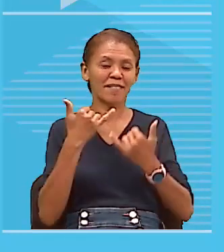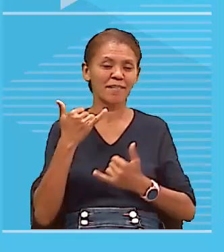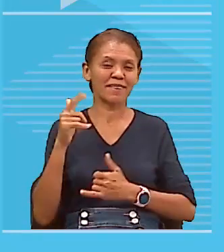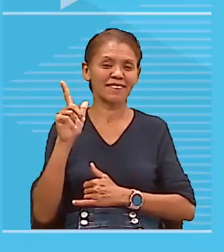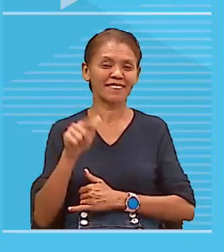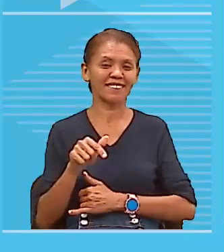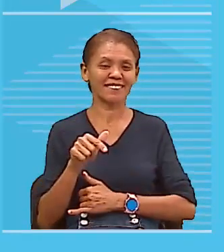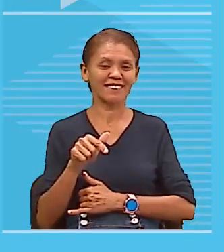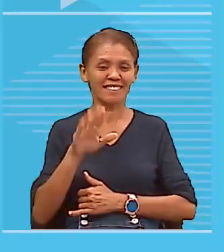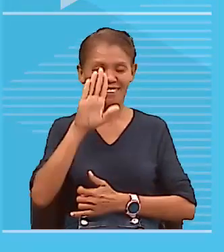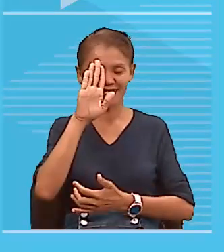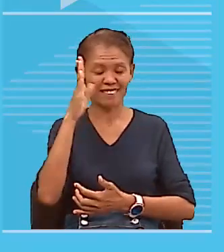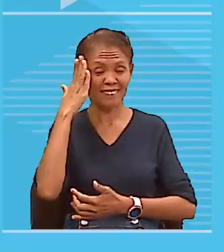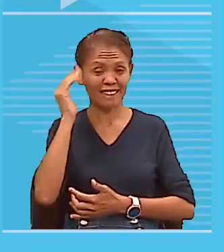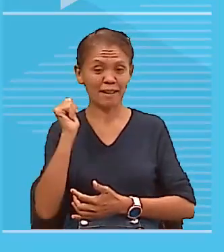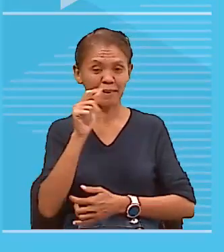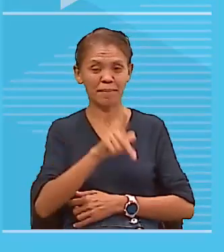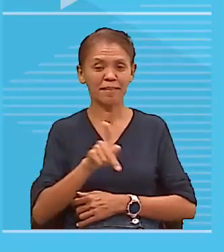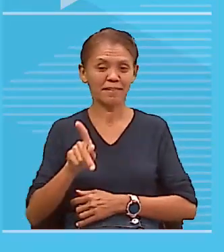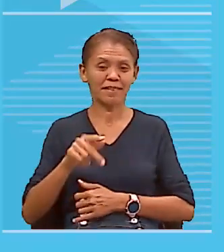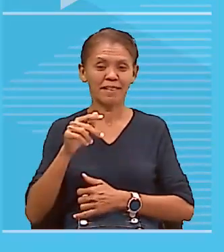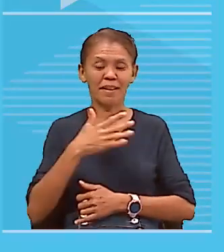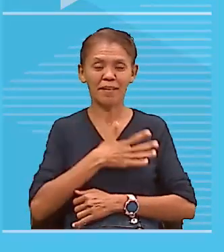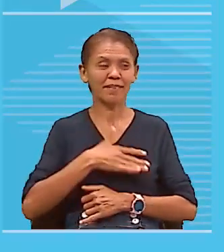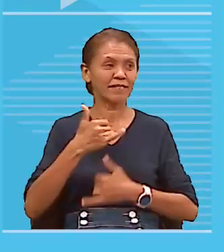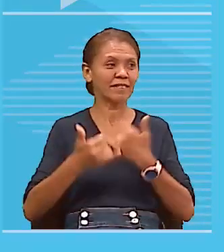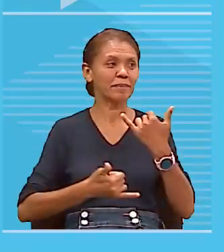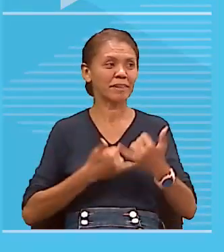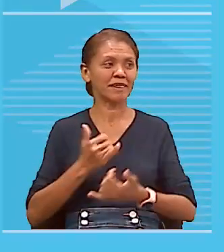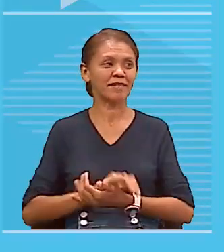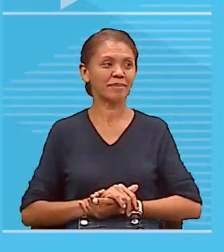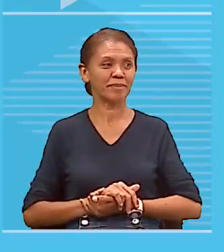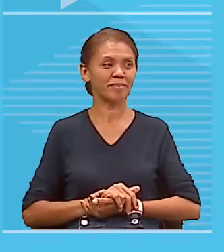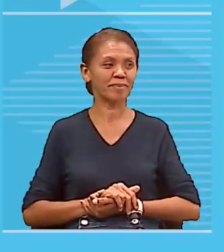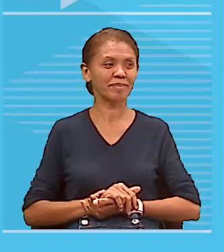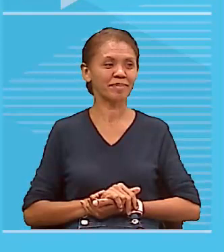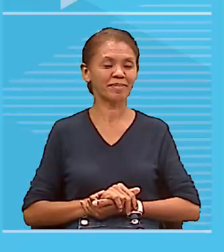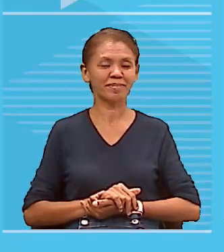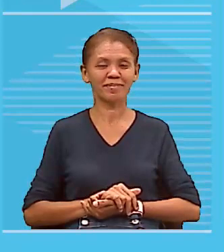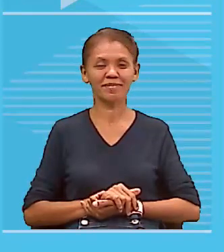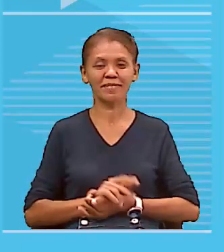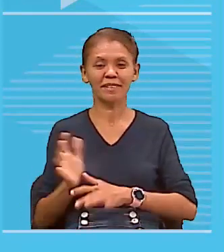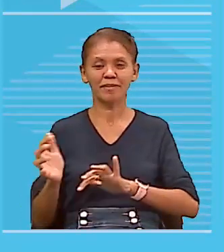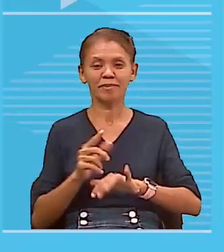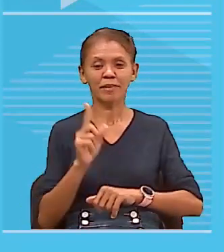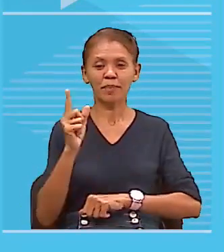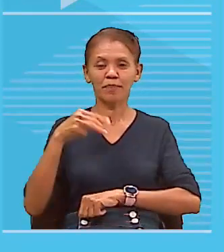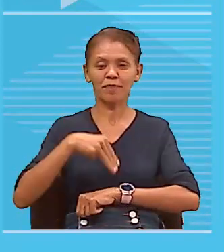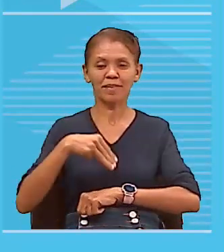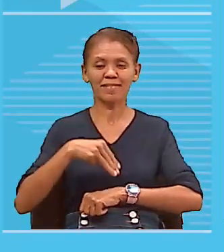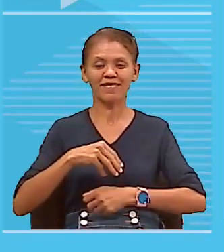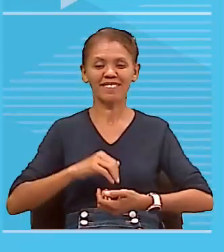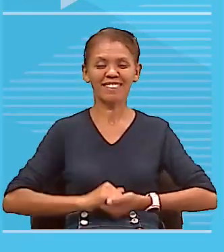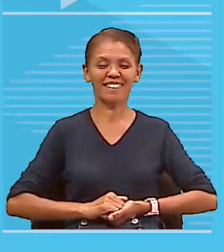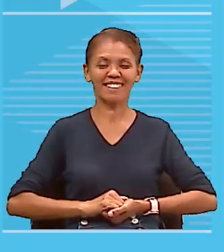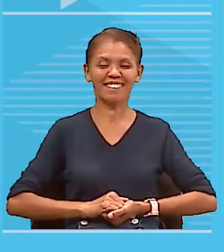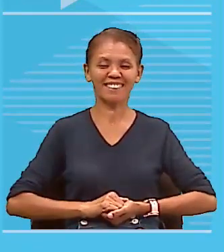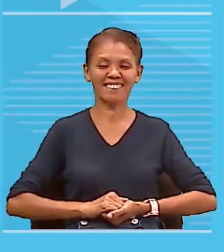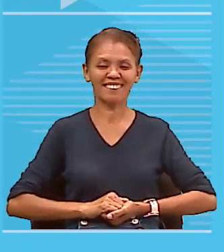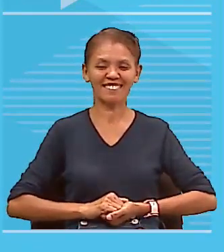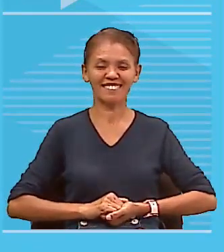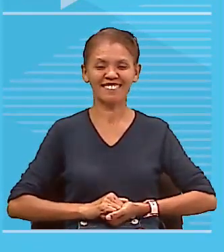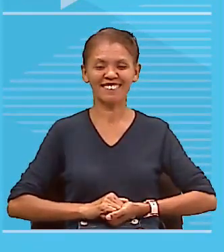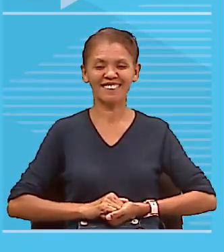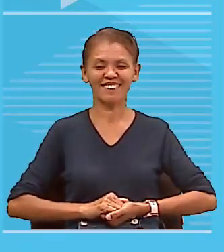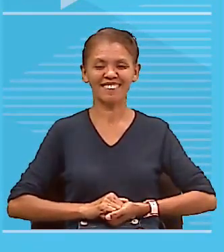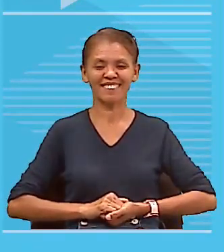não? Então, olha só, bora conseguir fazer essa aqui. 1 minuto na tela, que eu sei que vocês são de com força. Tira o dedo da venta, Lagoinha. Responde